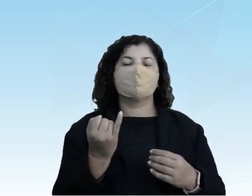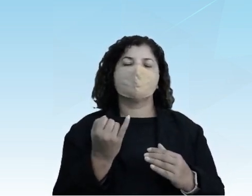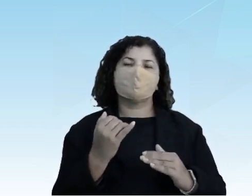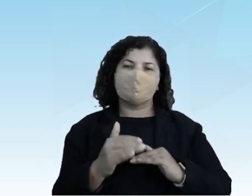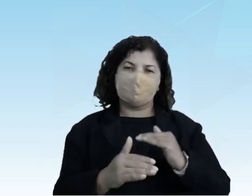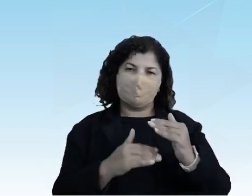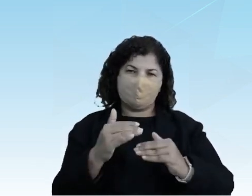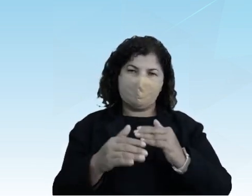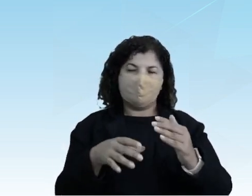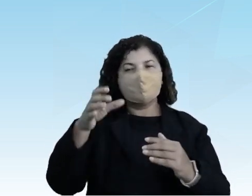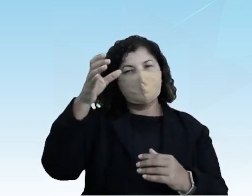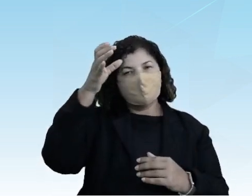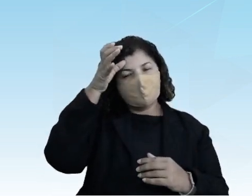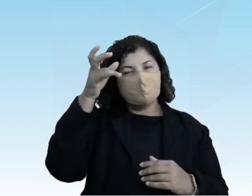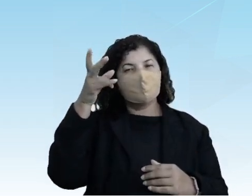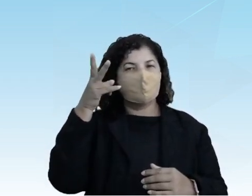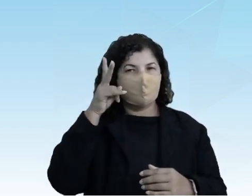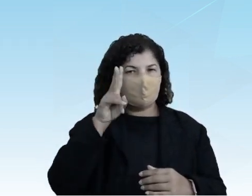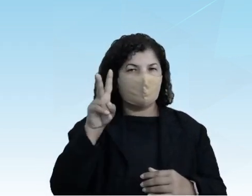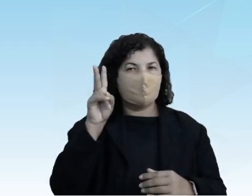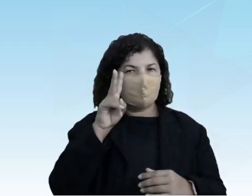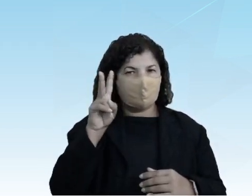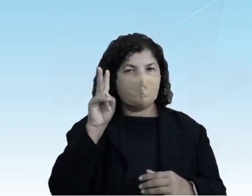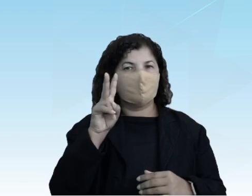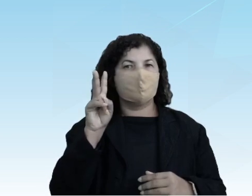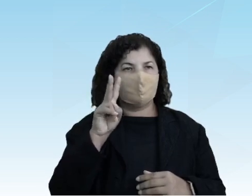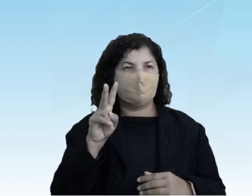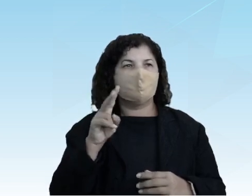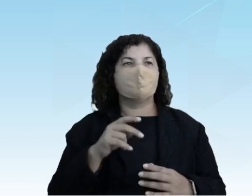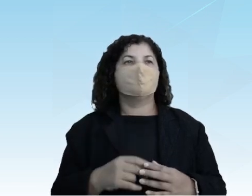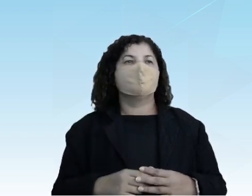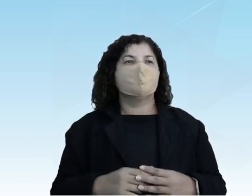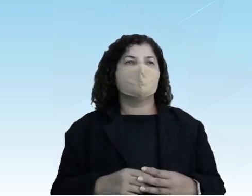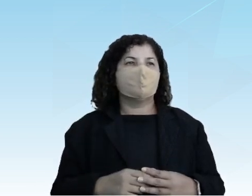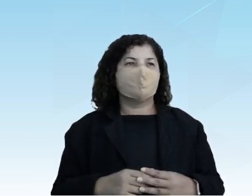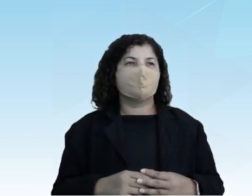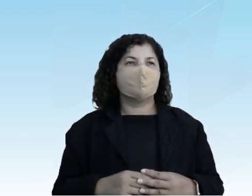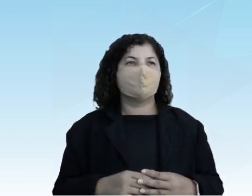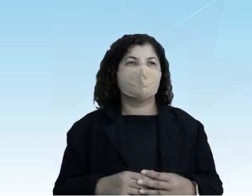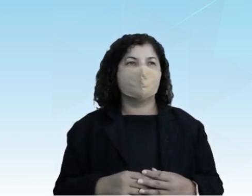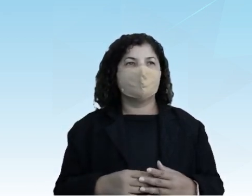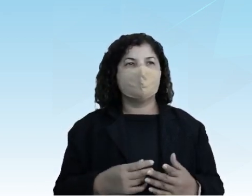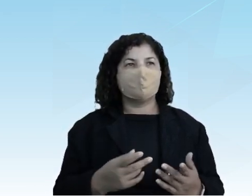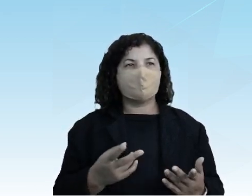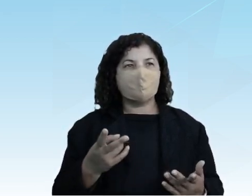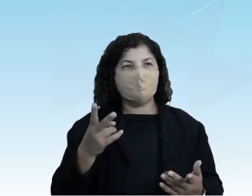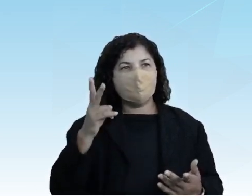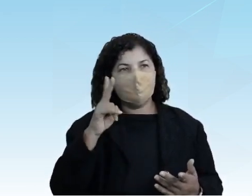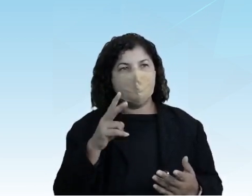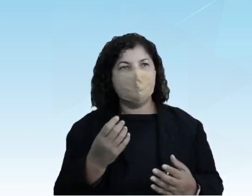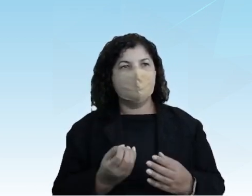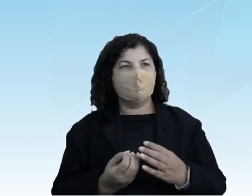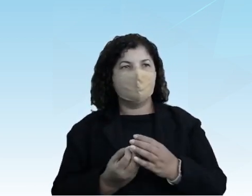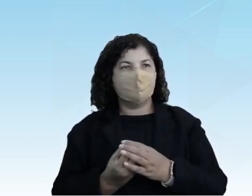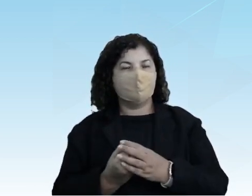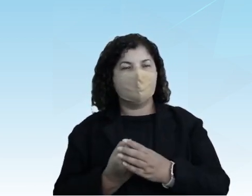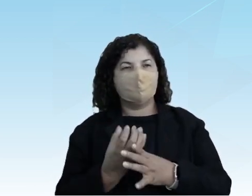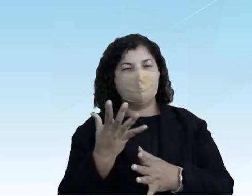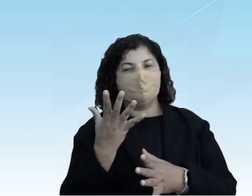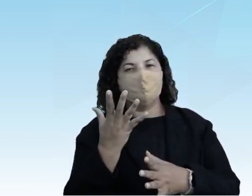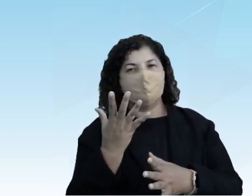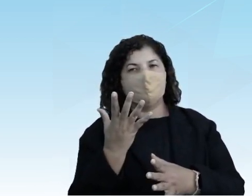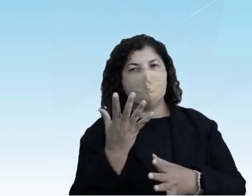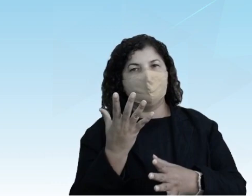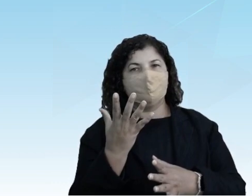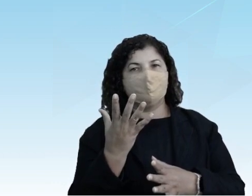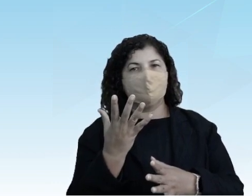do conhecimento histórico, né? Então, vejamos. Então, a história emerge, né? Então,